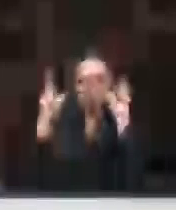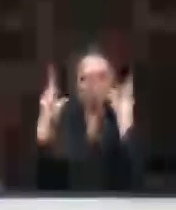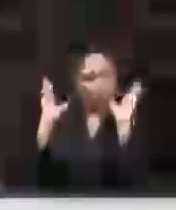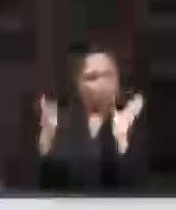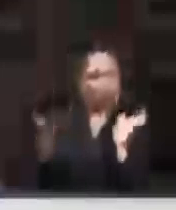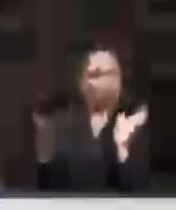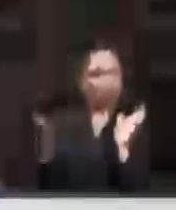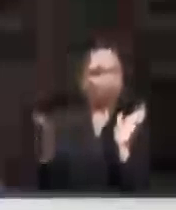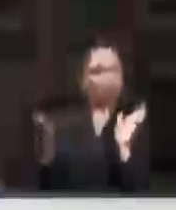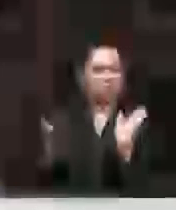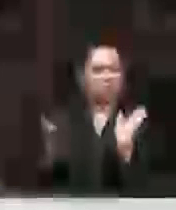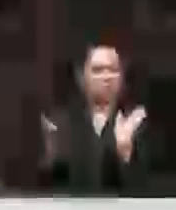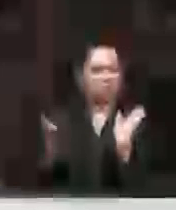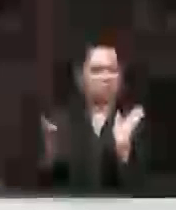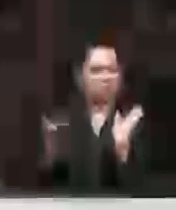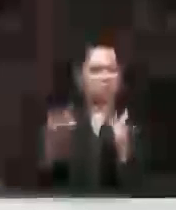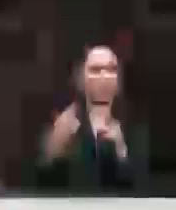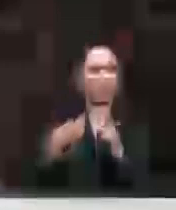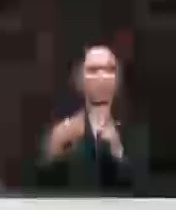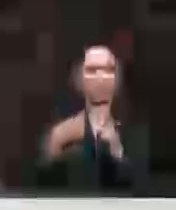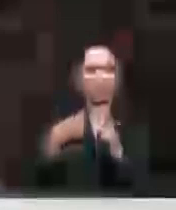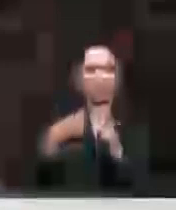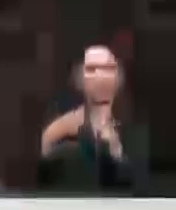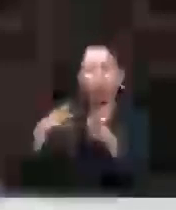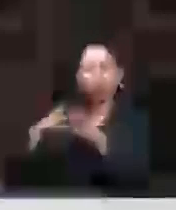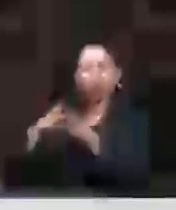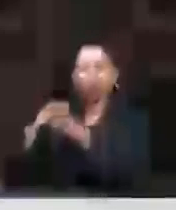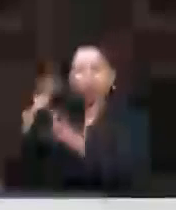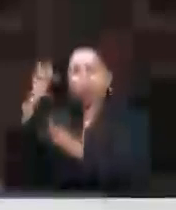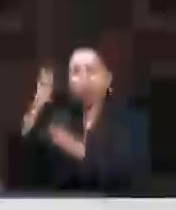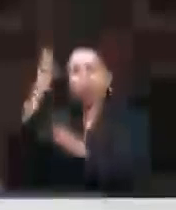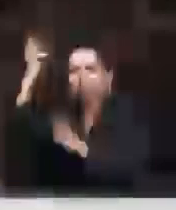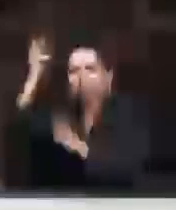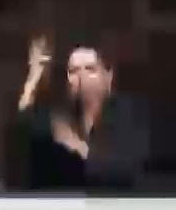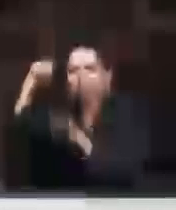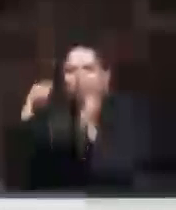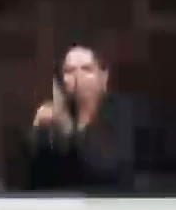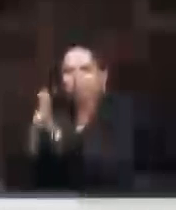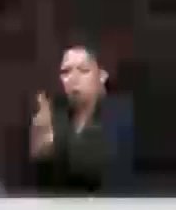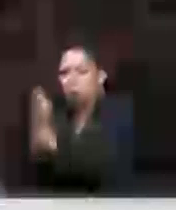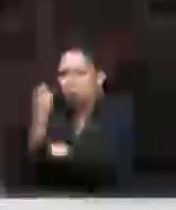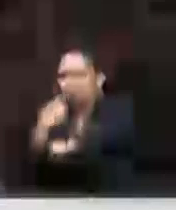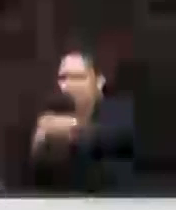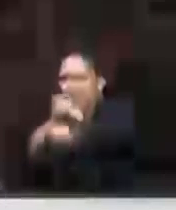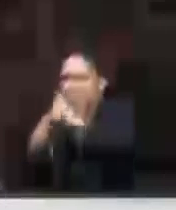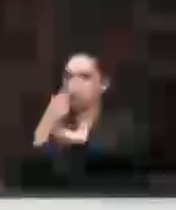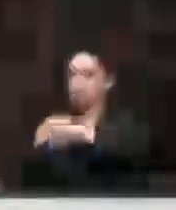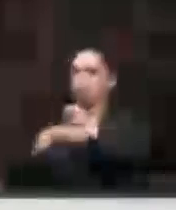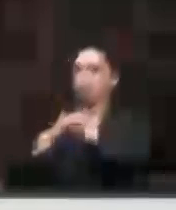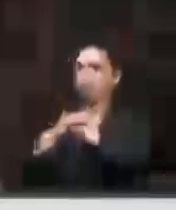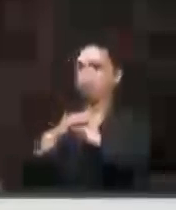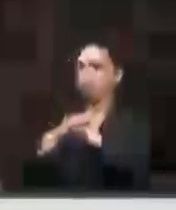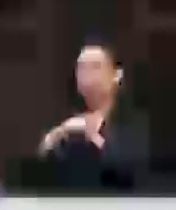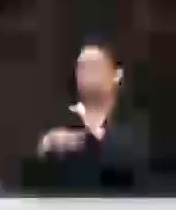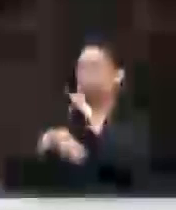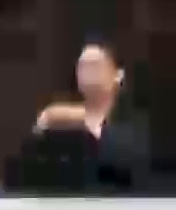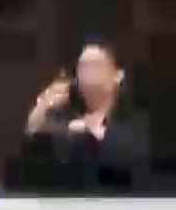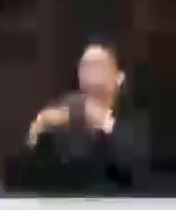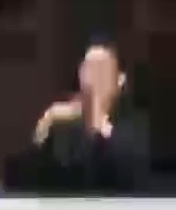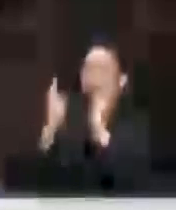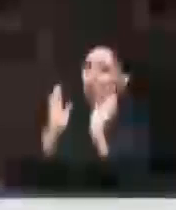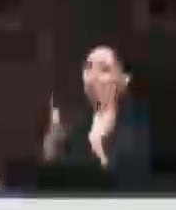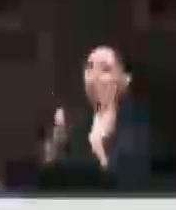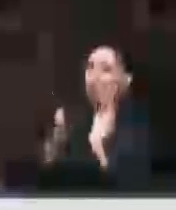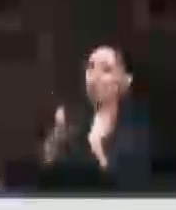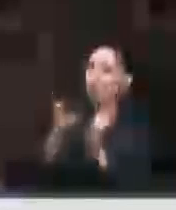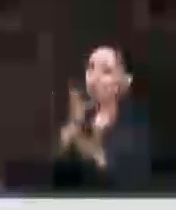pela chamada futura equipe econômica, que já vem sendo selecionada pelo